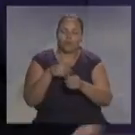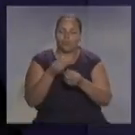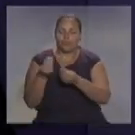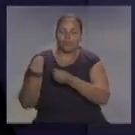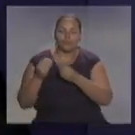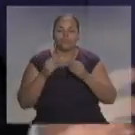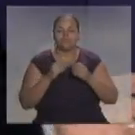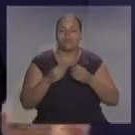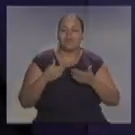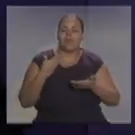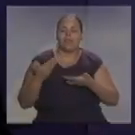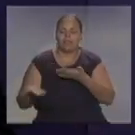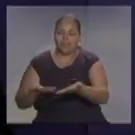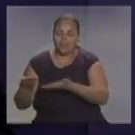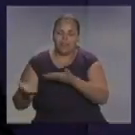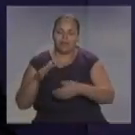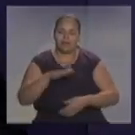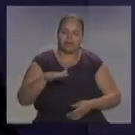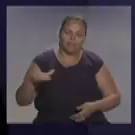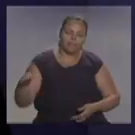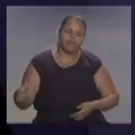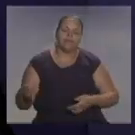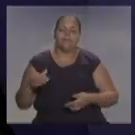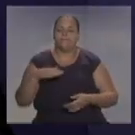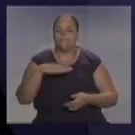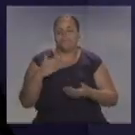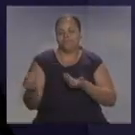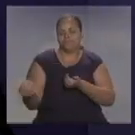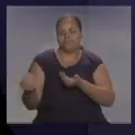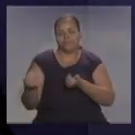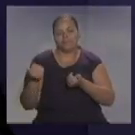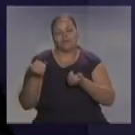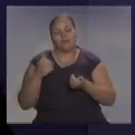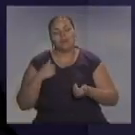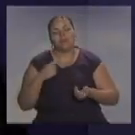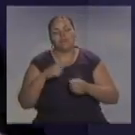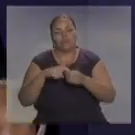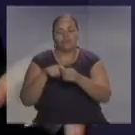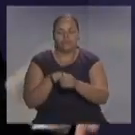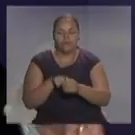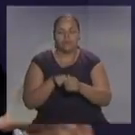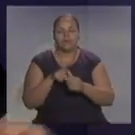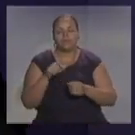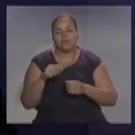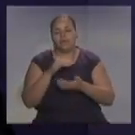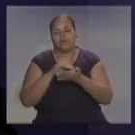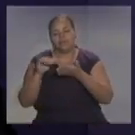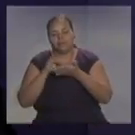muitas instituições que tratam da criança e do adolescente, mas os